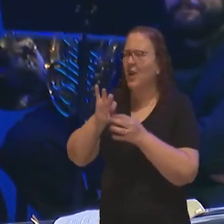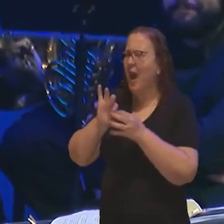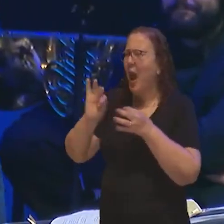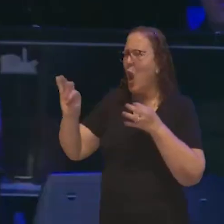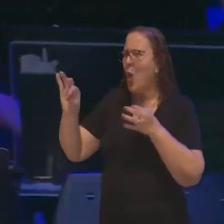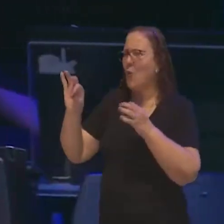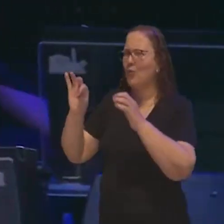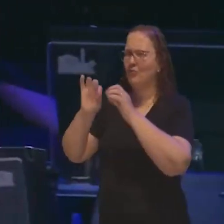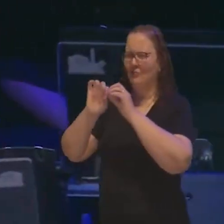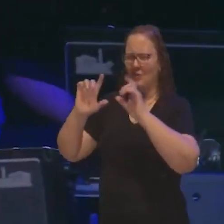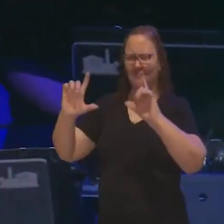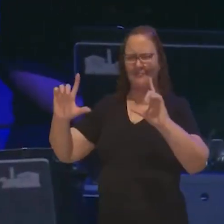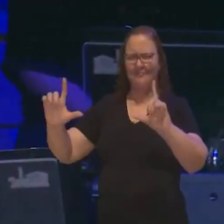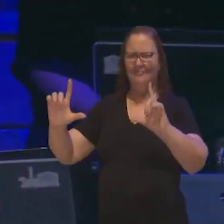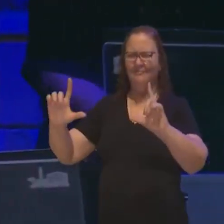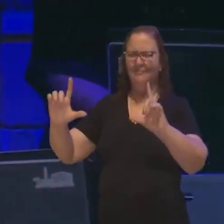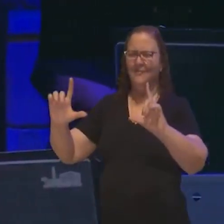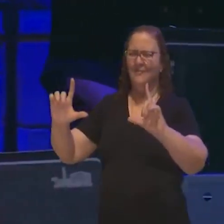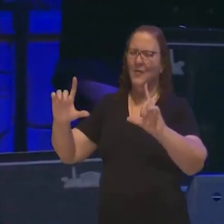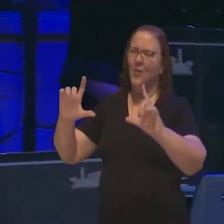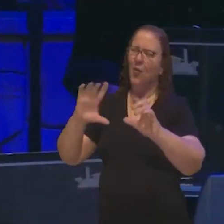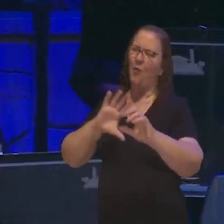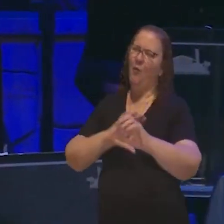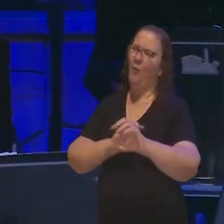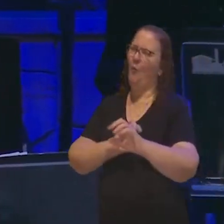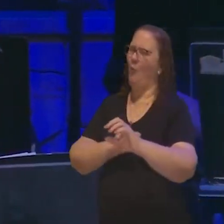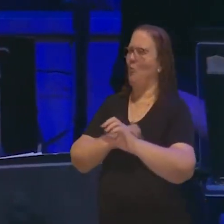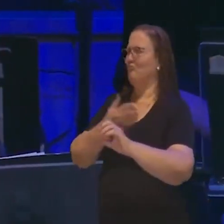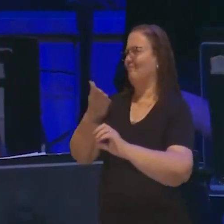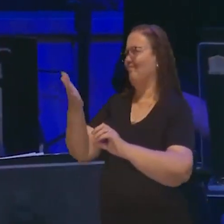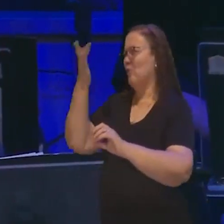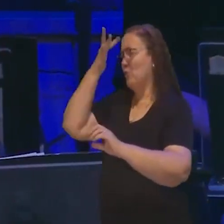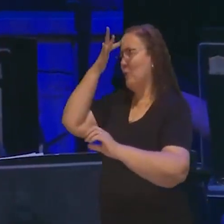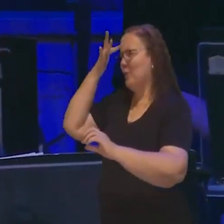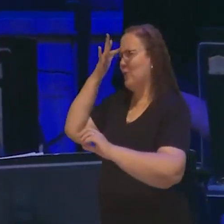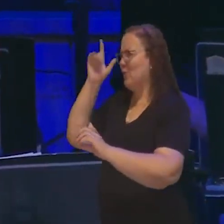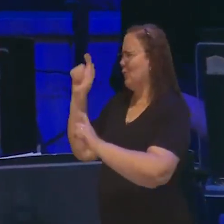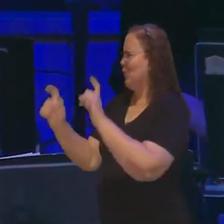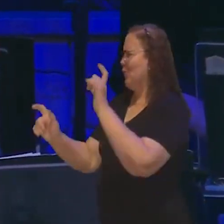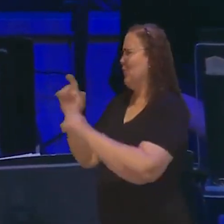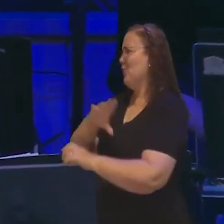Ainda mais com a igreja que você ama, com pessoas que você ama.